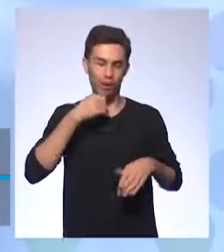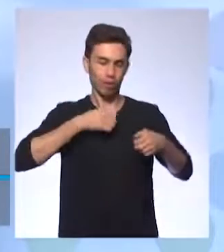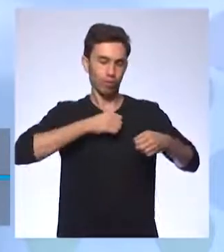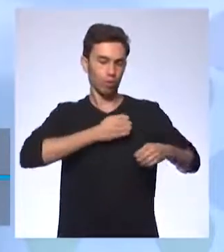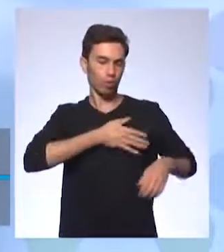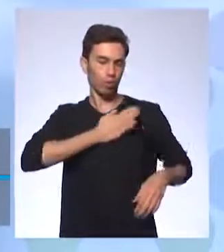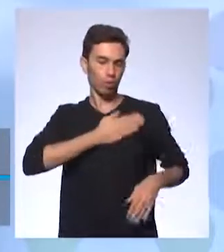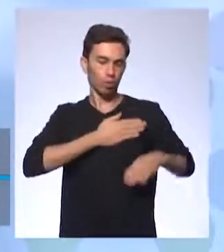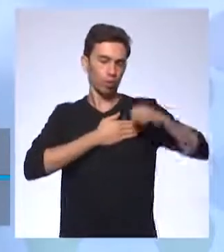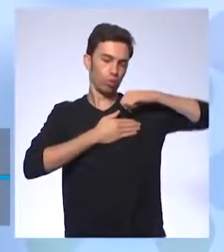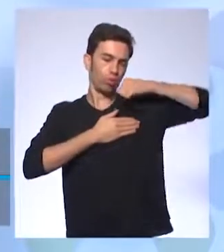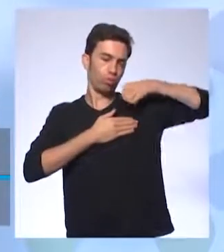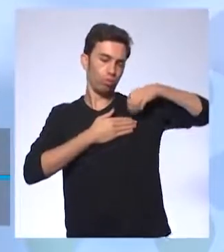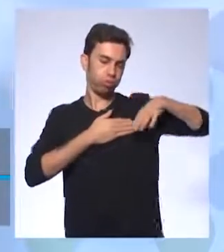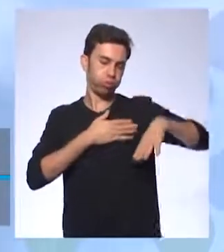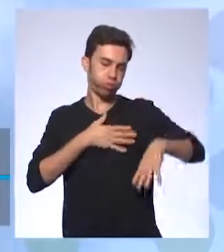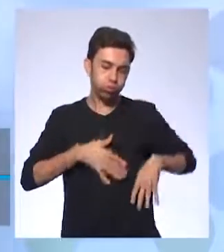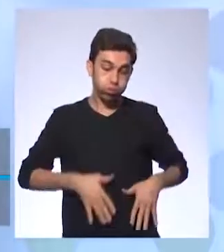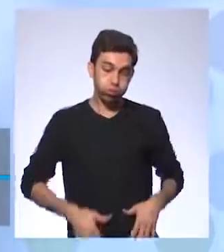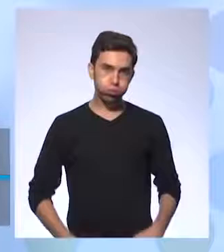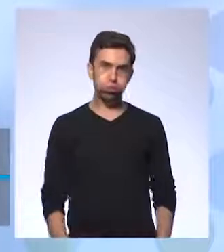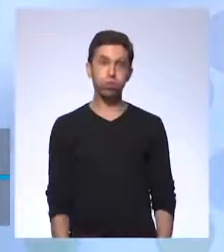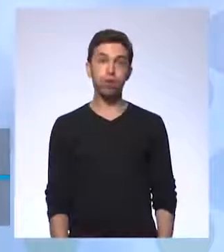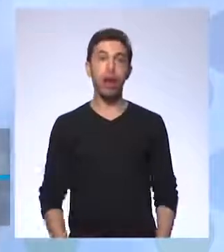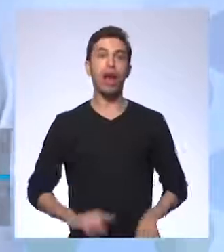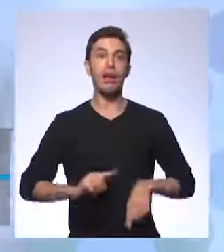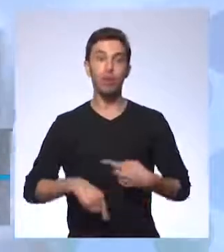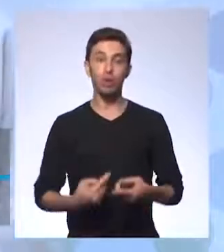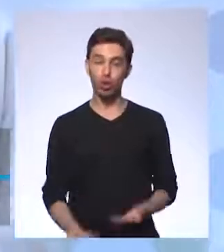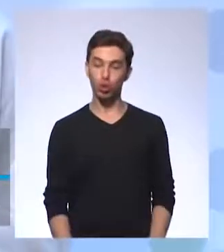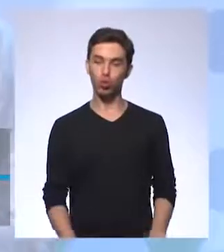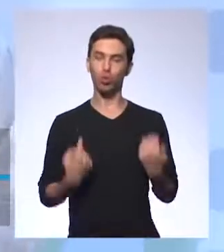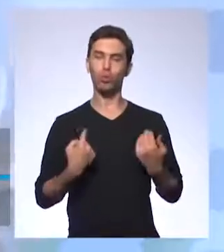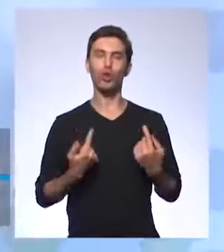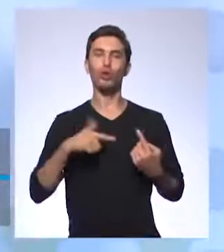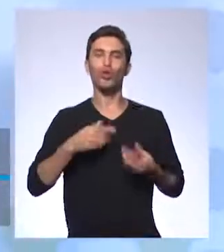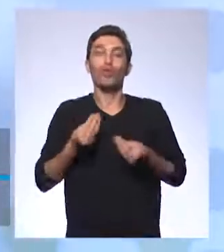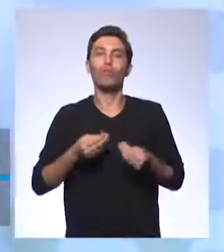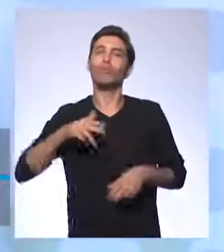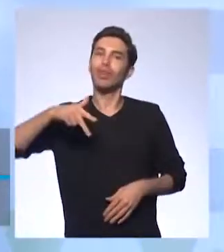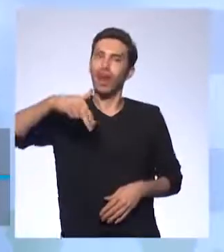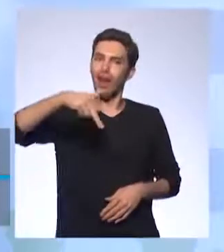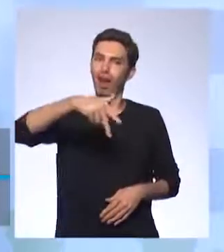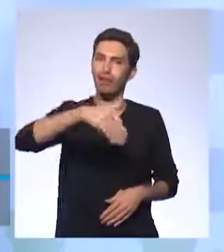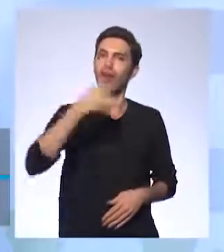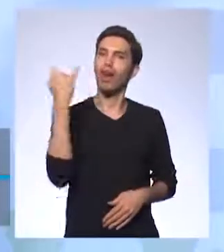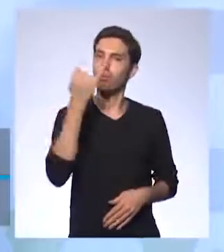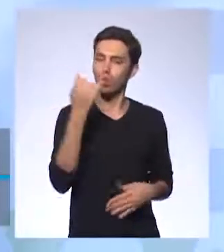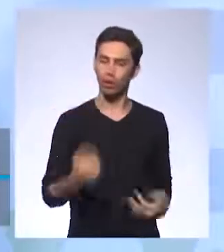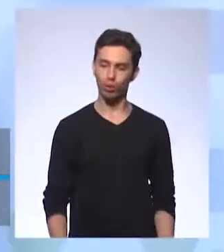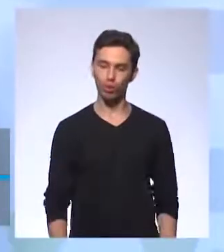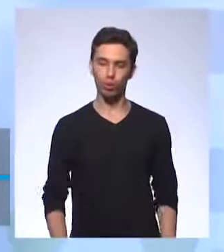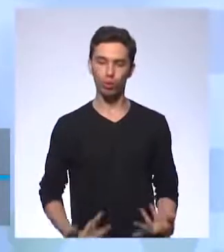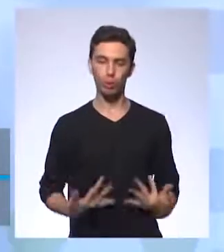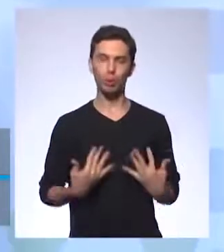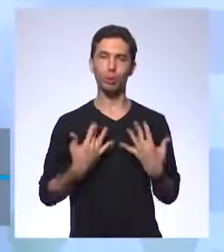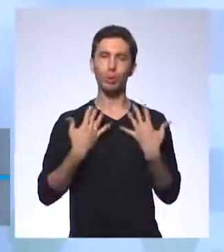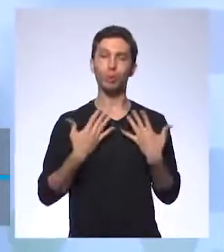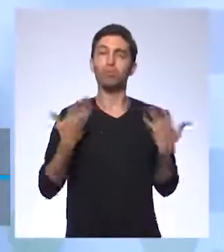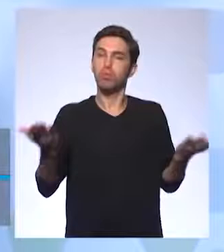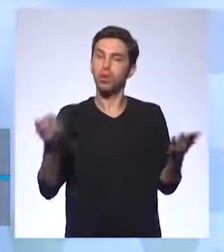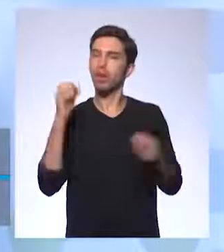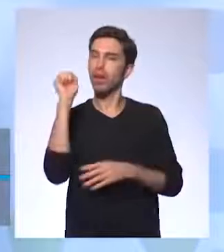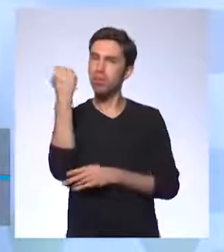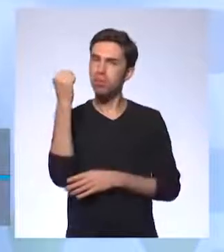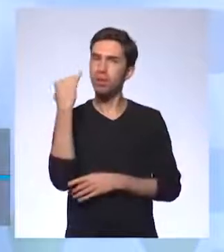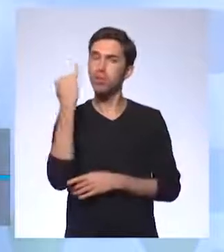Essas válvulas se afastam e aí esse fluxo fica meio estranho, tá bom? Por isso que é importante a gente estar sempre se exercitando, né, fazer